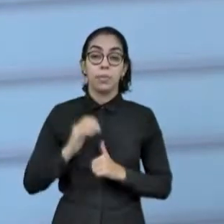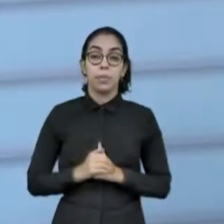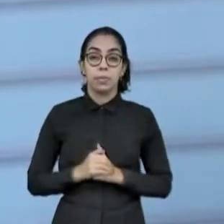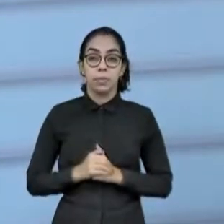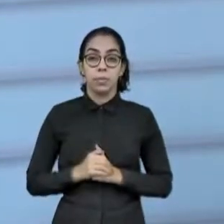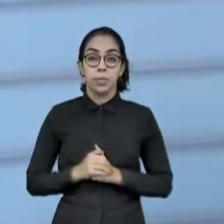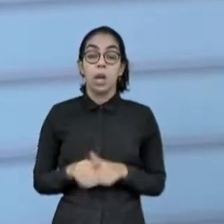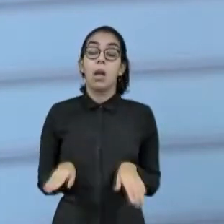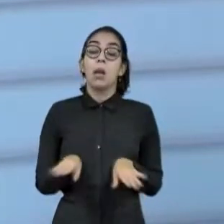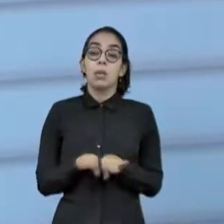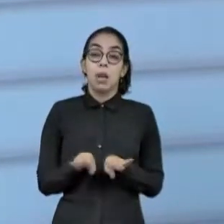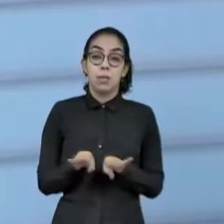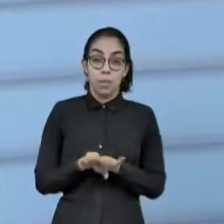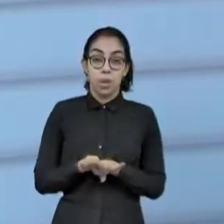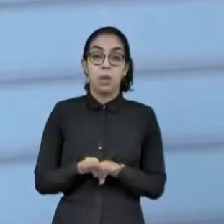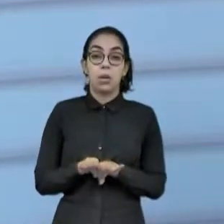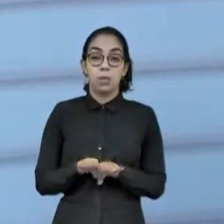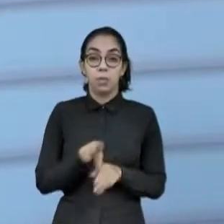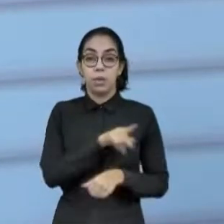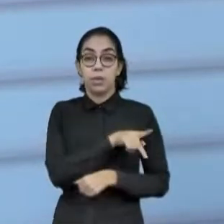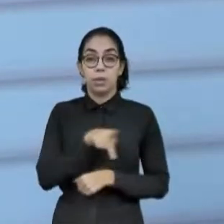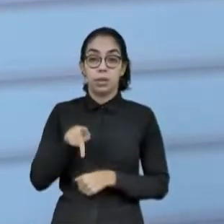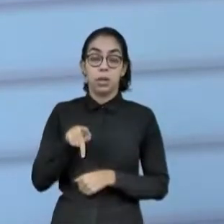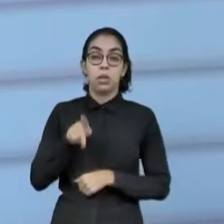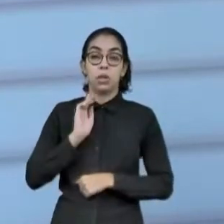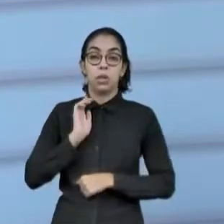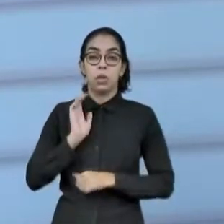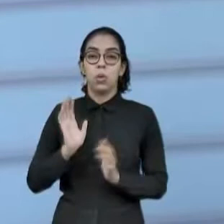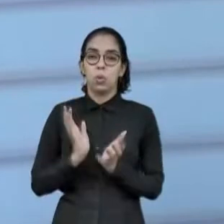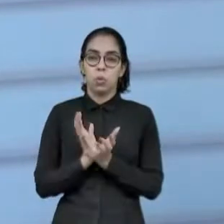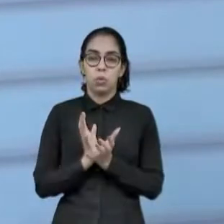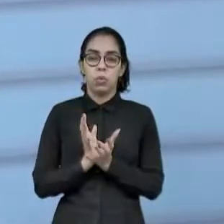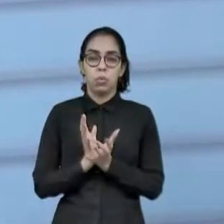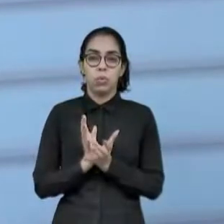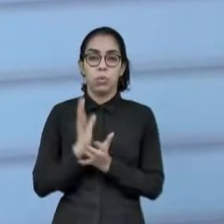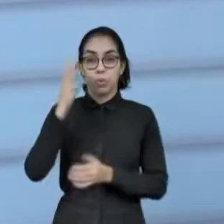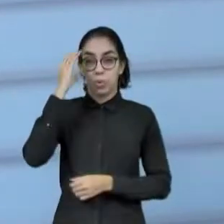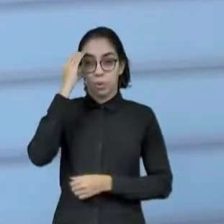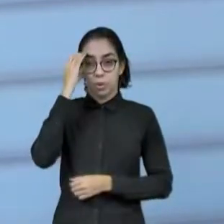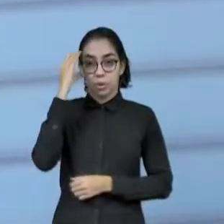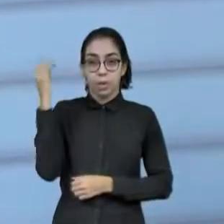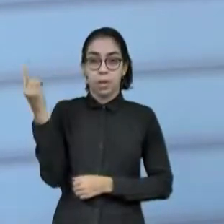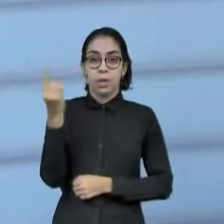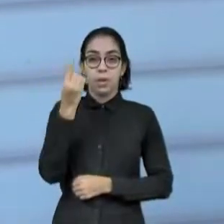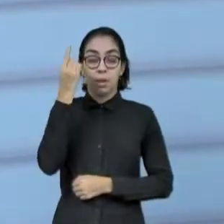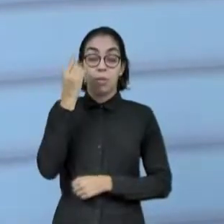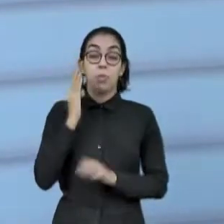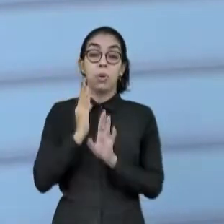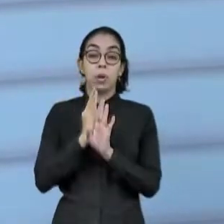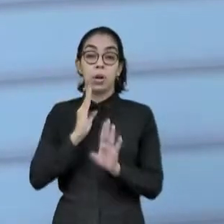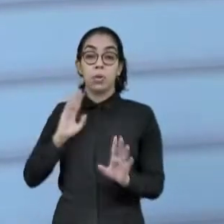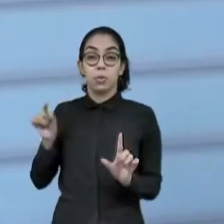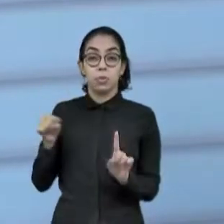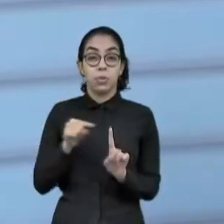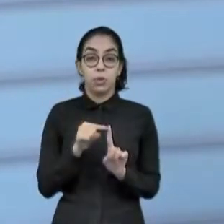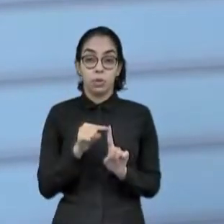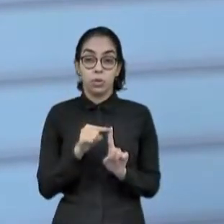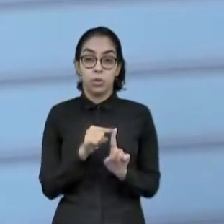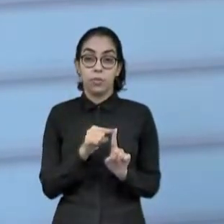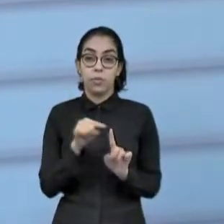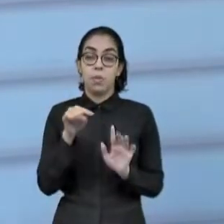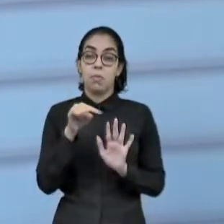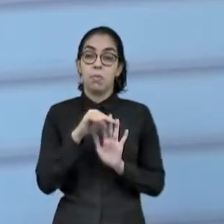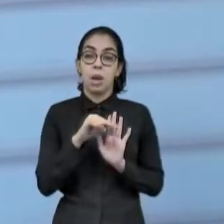Renato Roseno, né, tem sido muito bom, porque a gente tem alcançado muitas metas que o escritório Frei Tito, né, enquanto equipe, enquanto